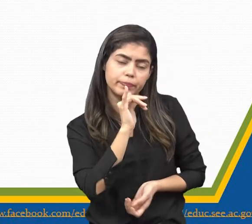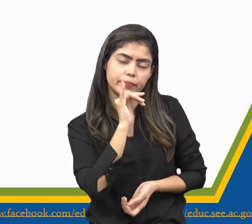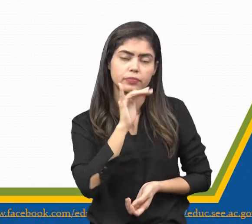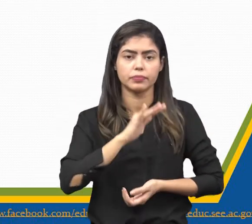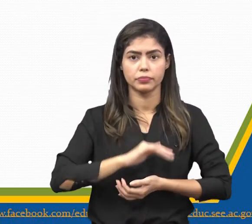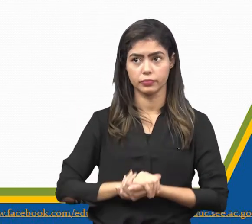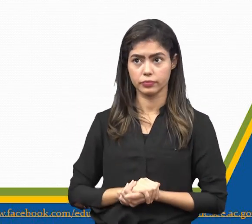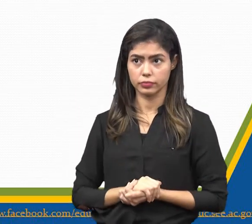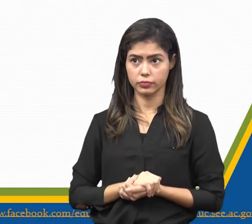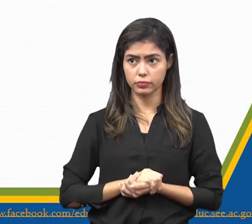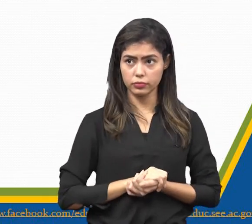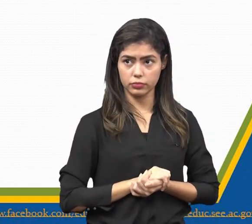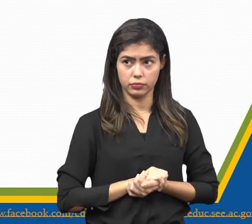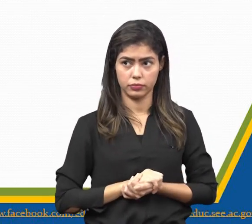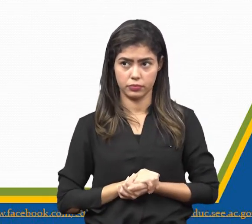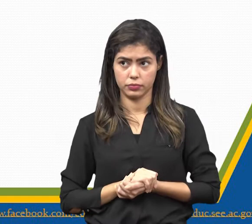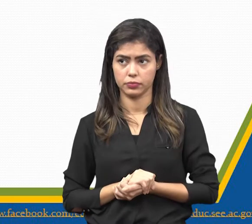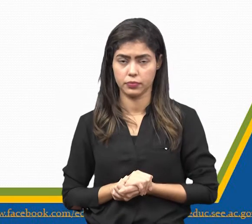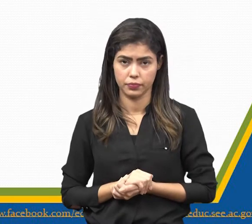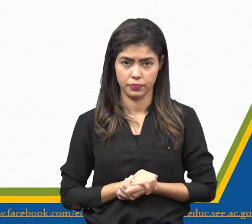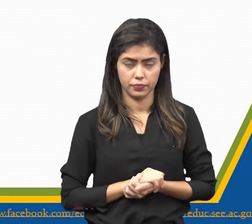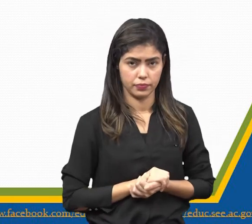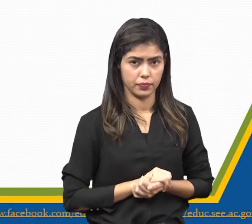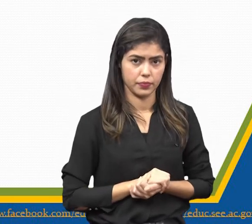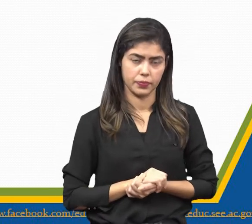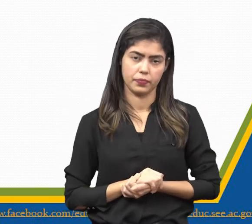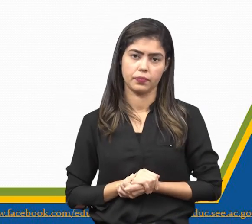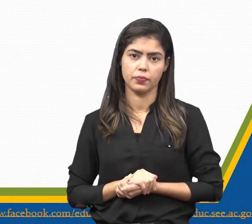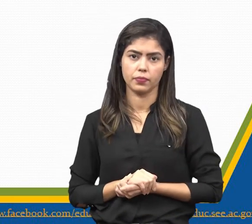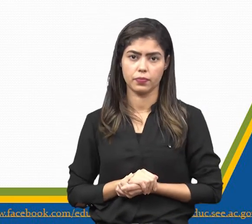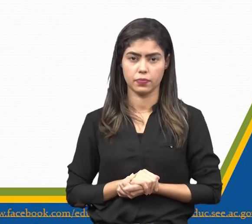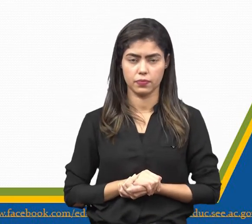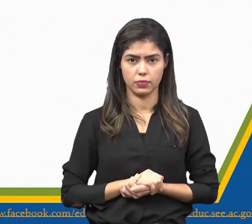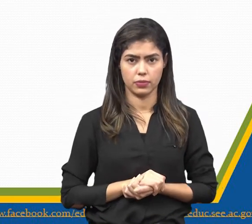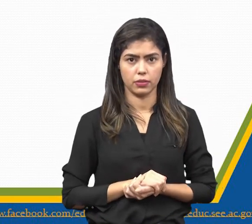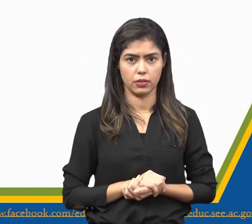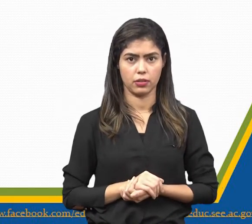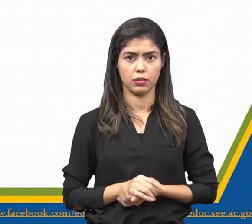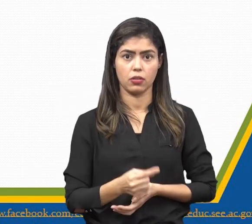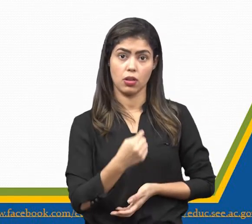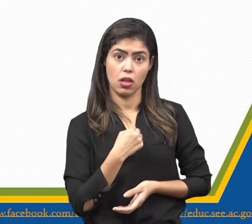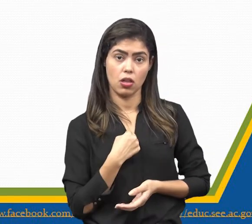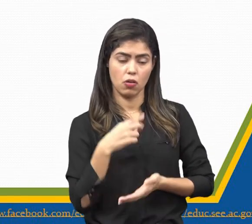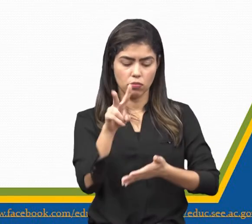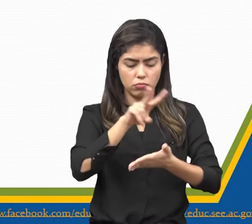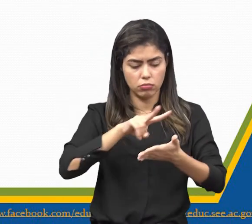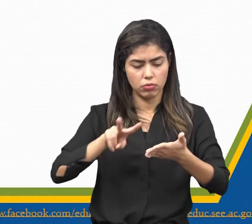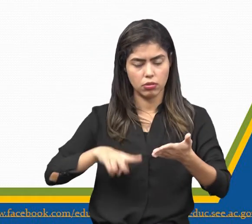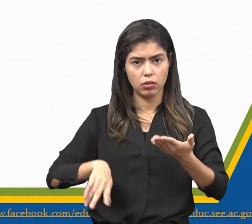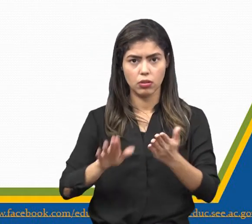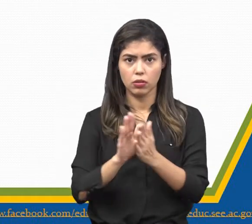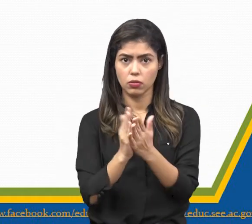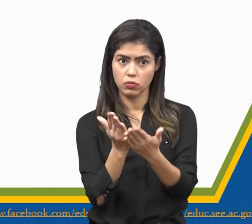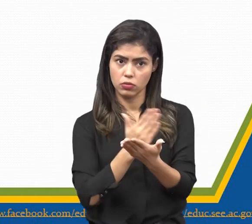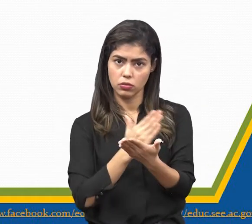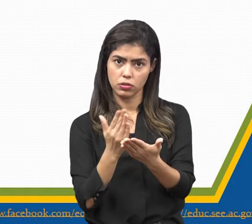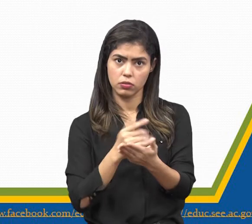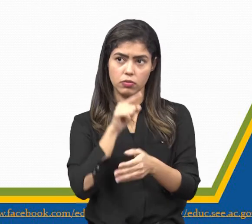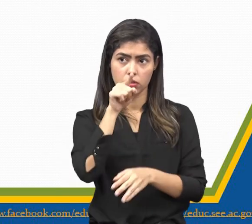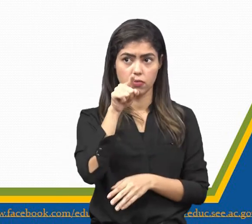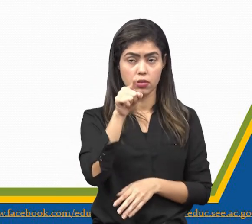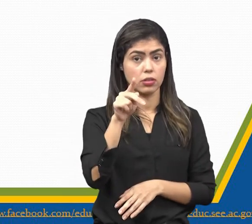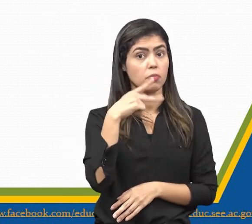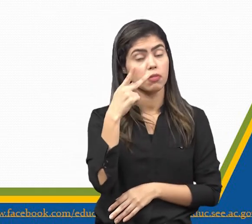aqui. I've read the books which you told me about. Eu li os livros que você